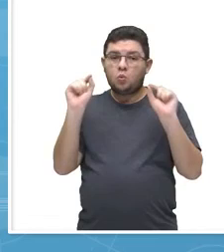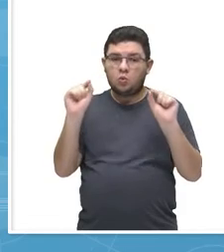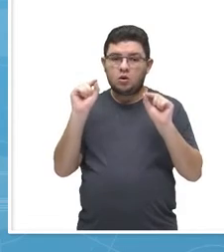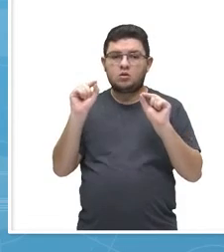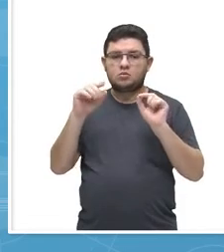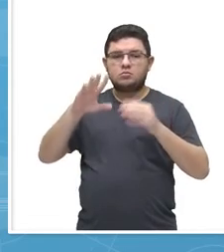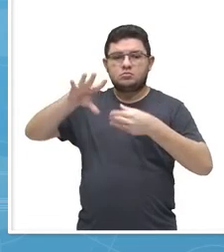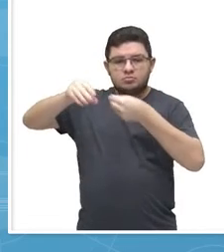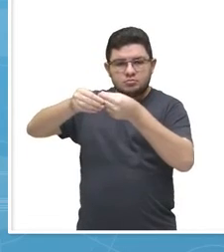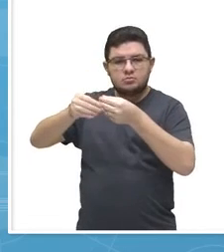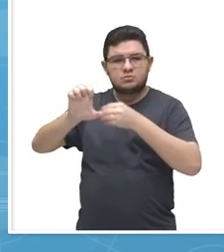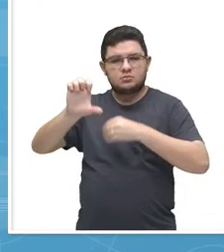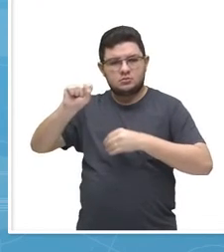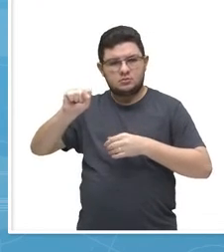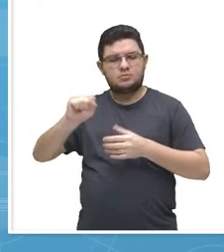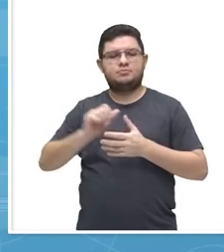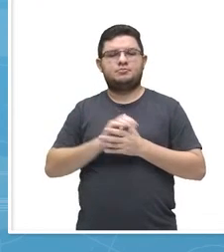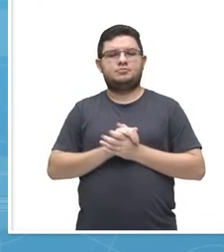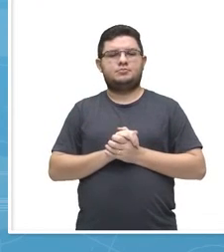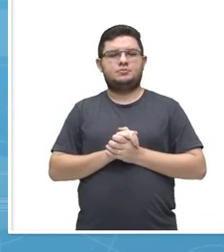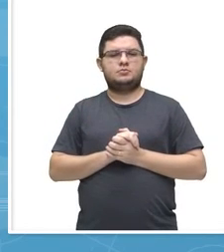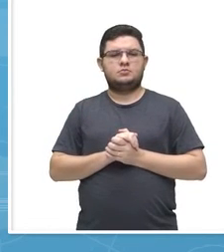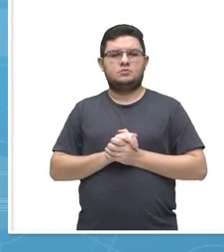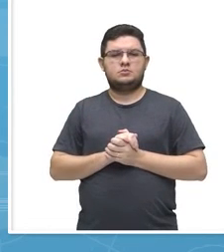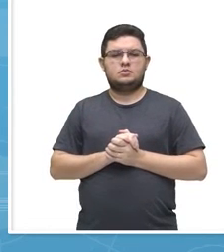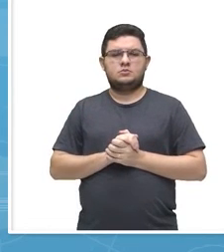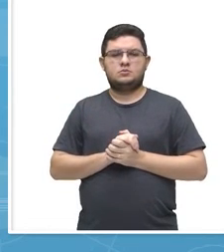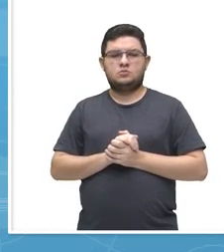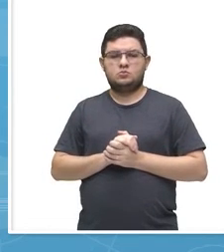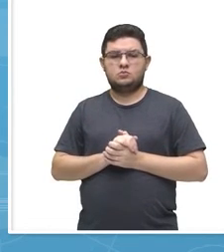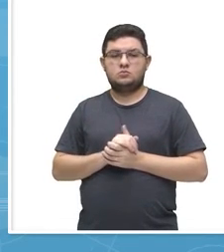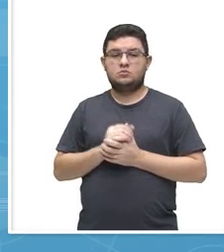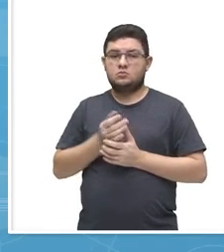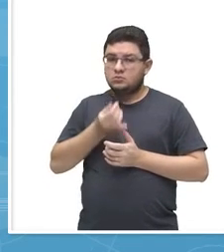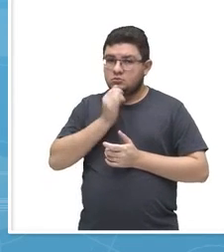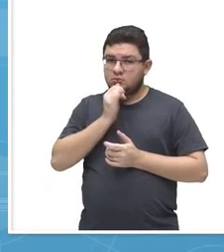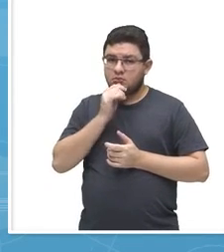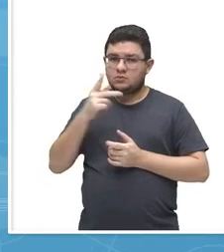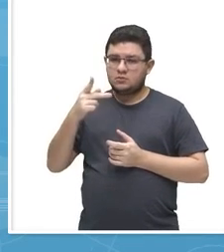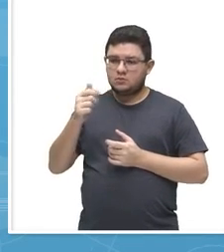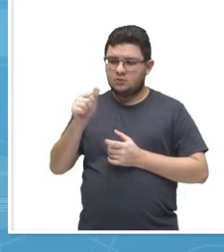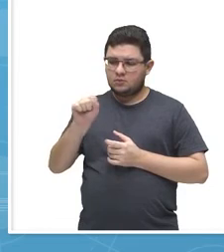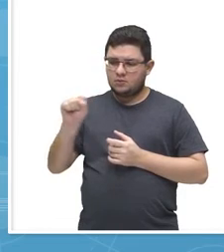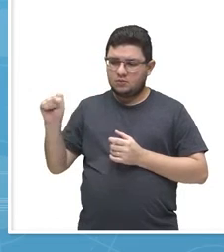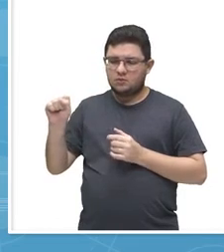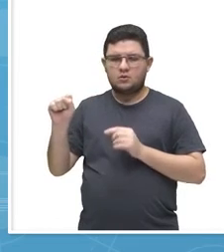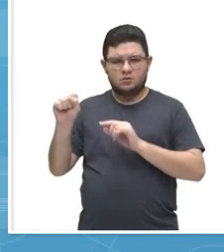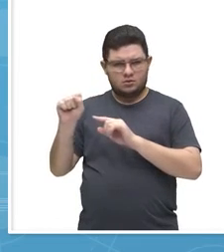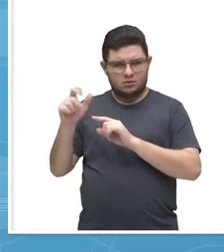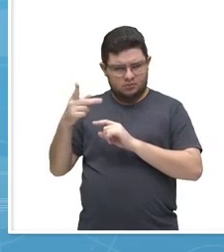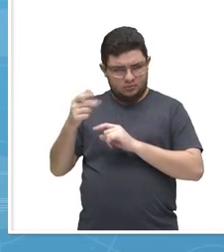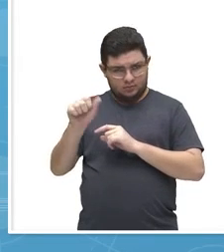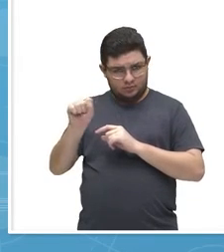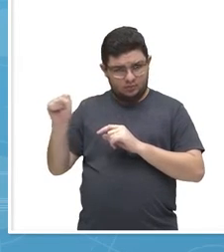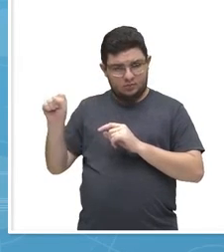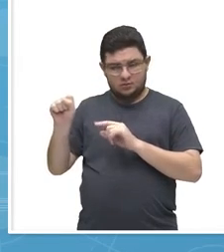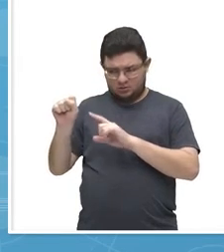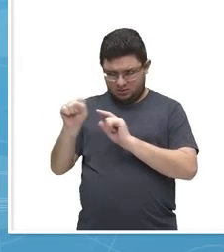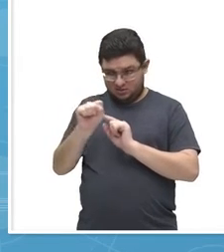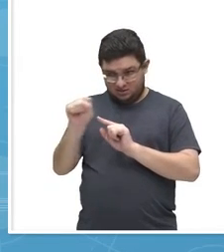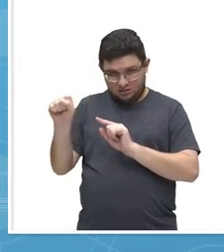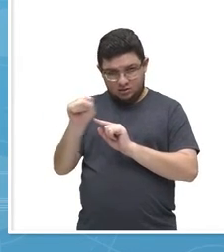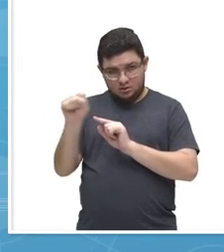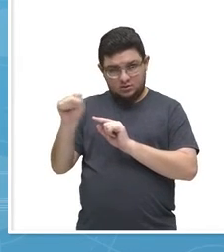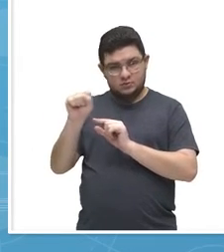CH, O. Então, aqui nós temos, ó, he passes, o verbo é pass. Como terminou